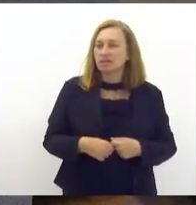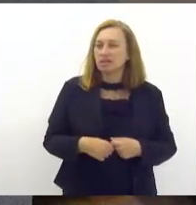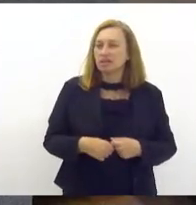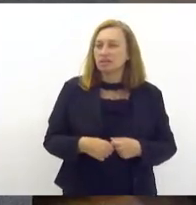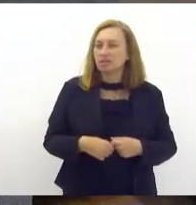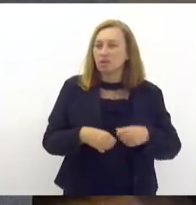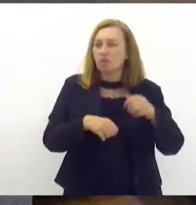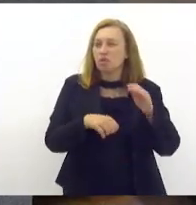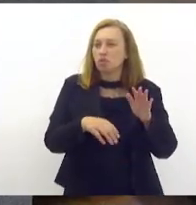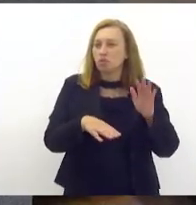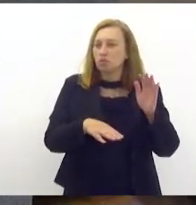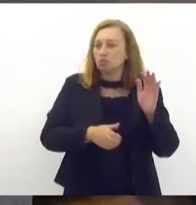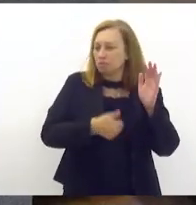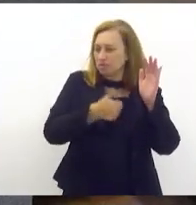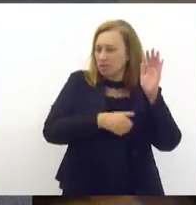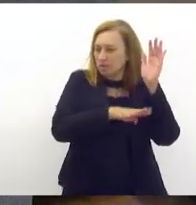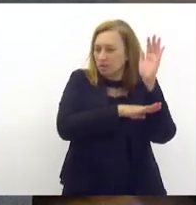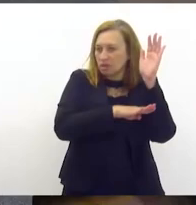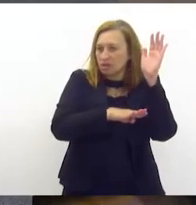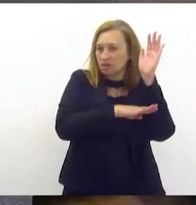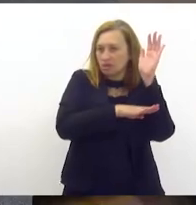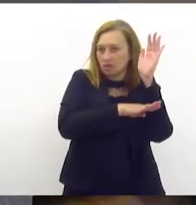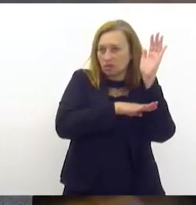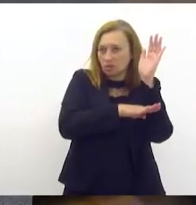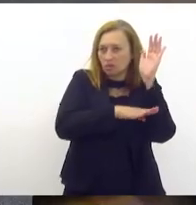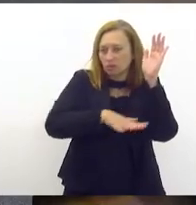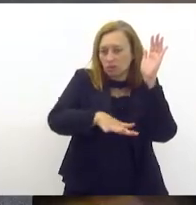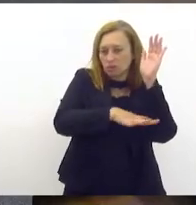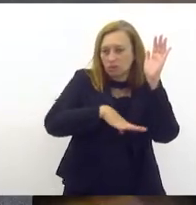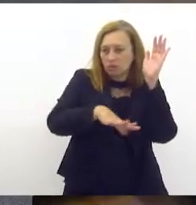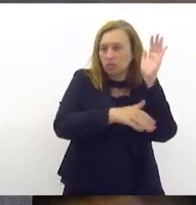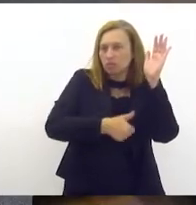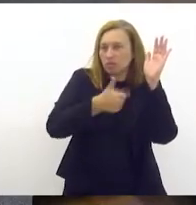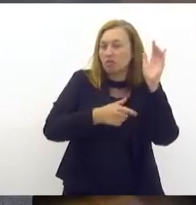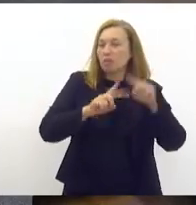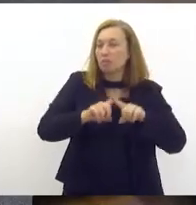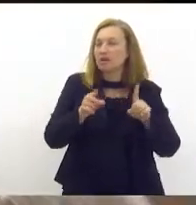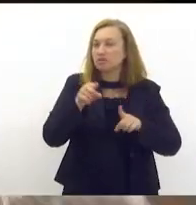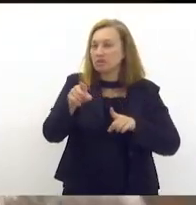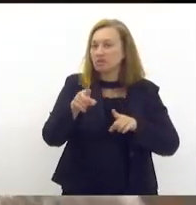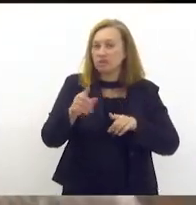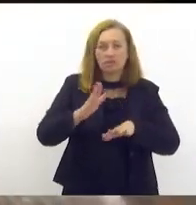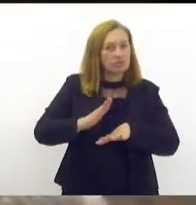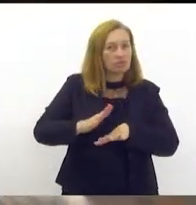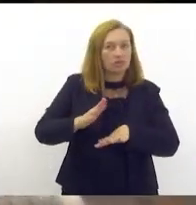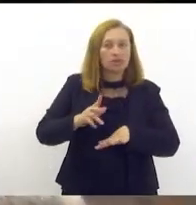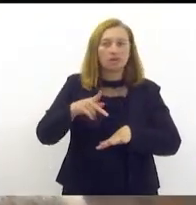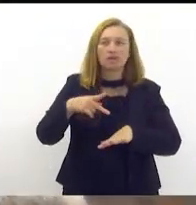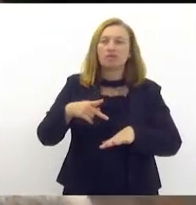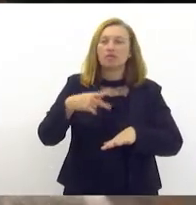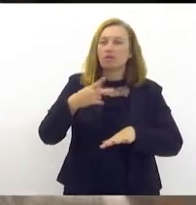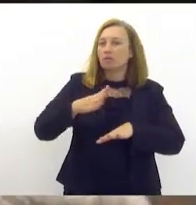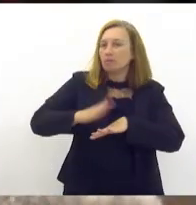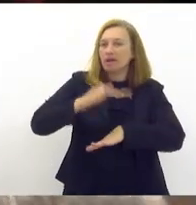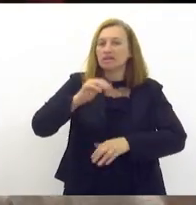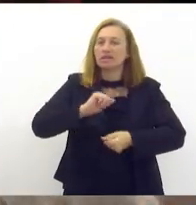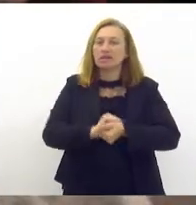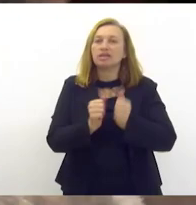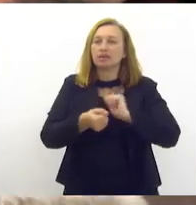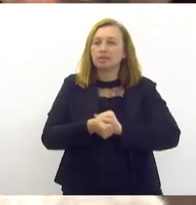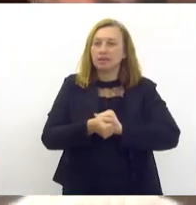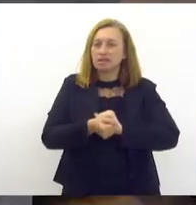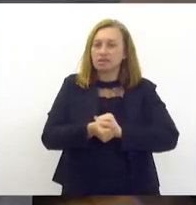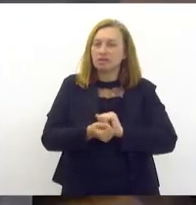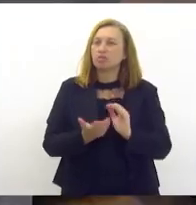térreo. Eu já tinha essa preocupação. Mas vocês foram mais além, falaram da adaptação. Isso é